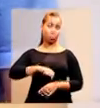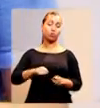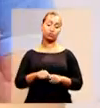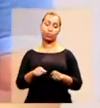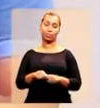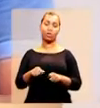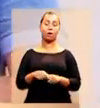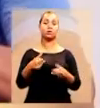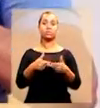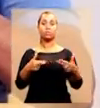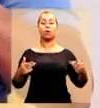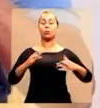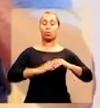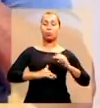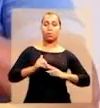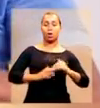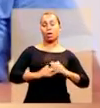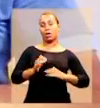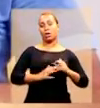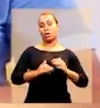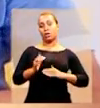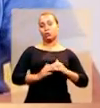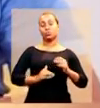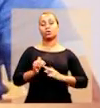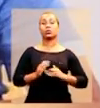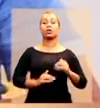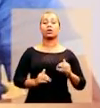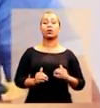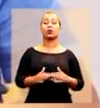fazer isso, ou faz disso uma prática